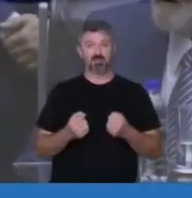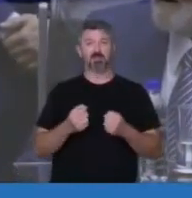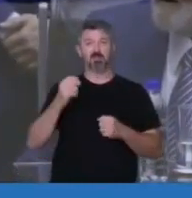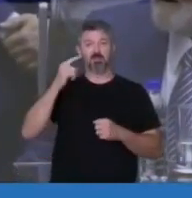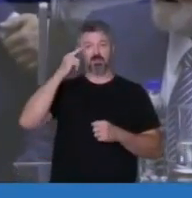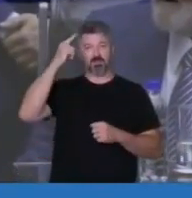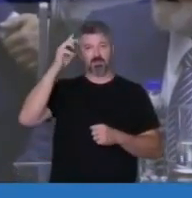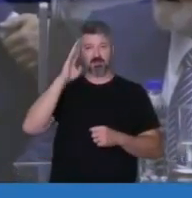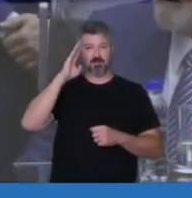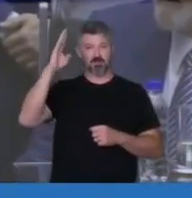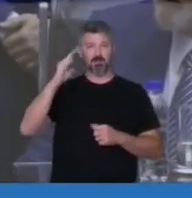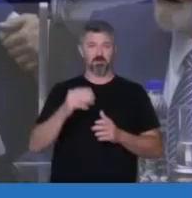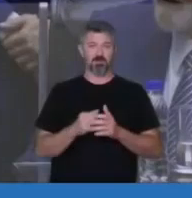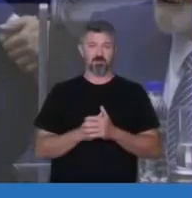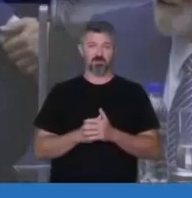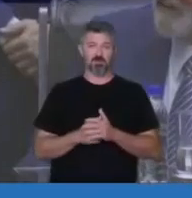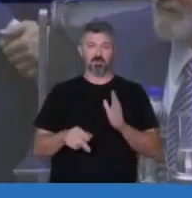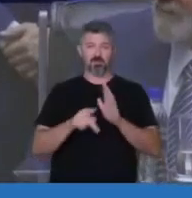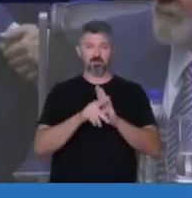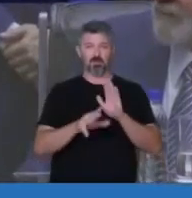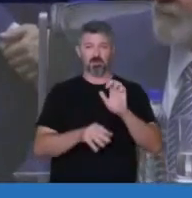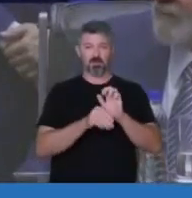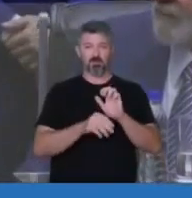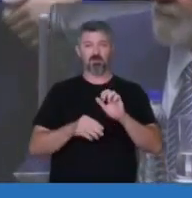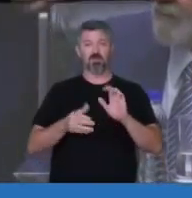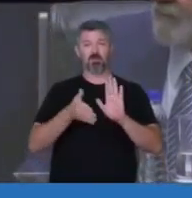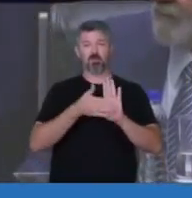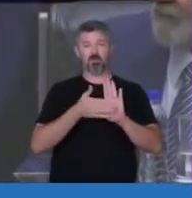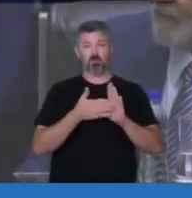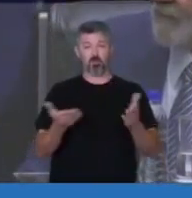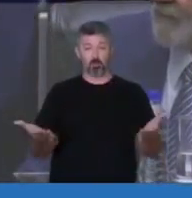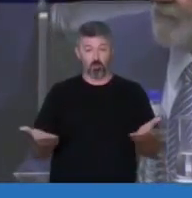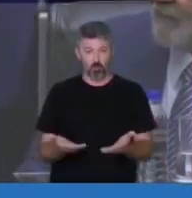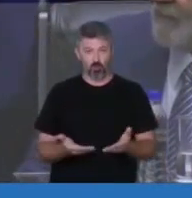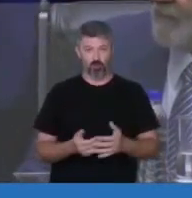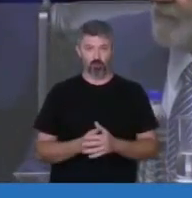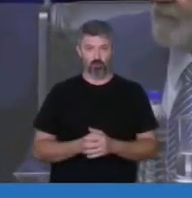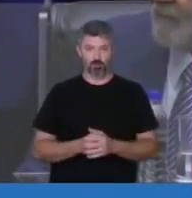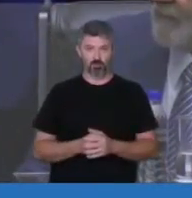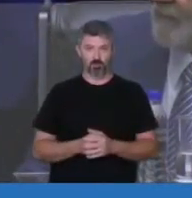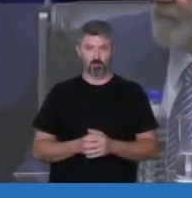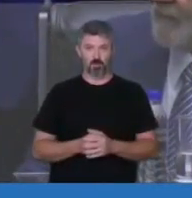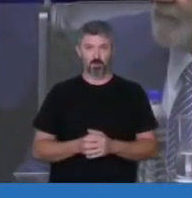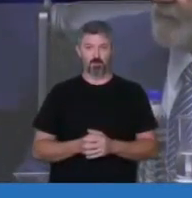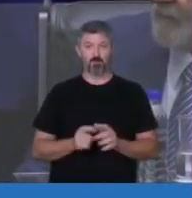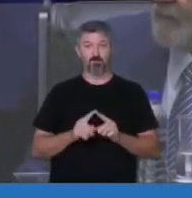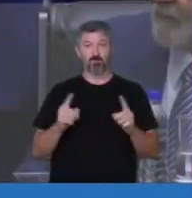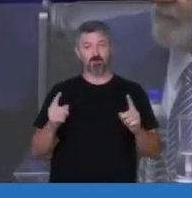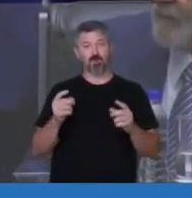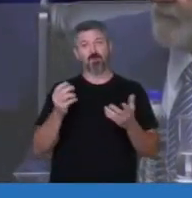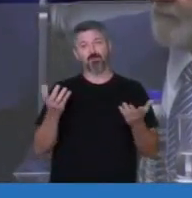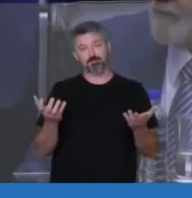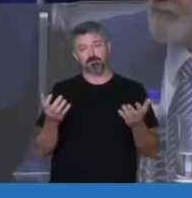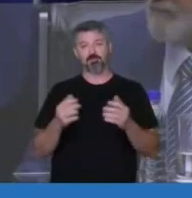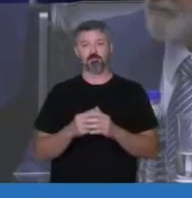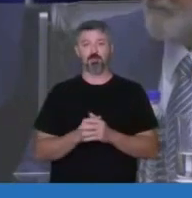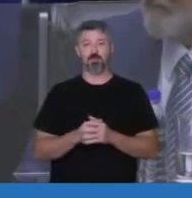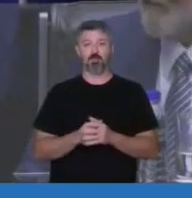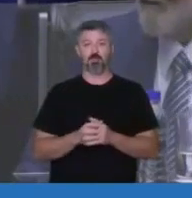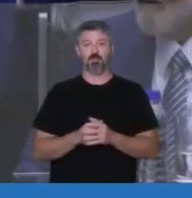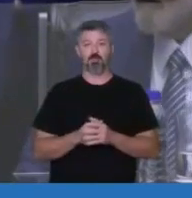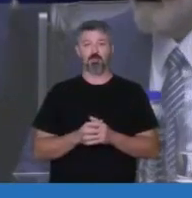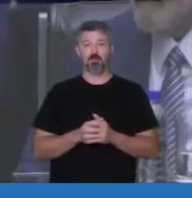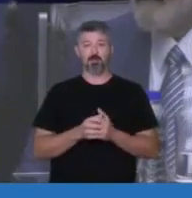propriedade dessas lanchas e 90% então de embarcações e 10% sobre aeronaves a jato